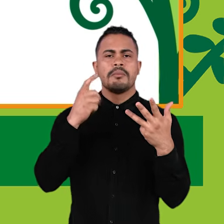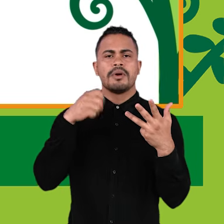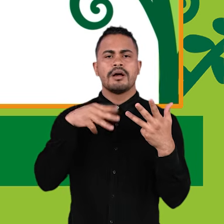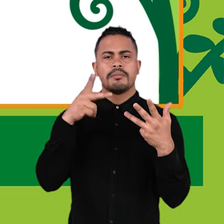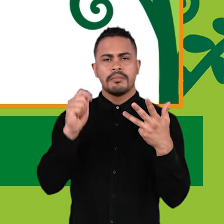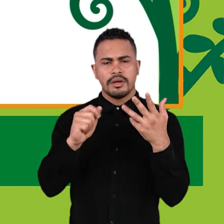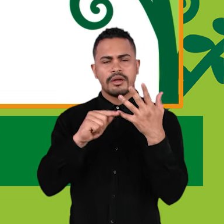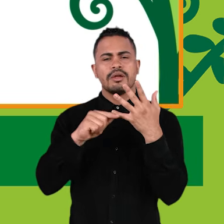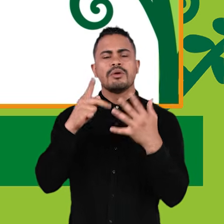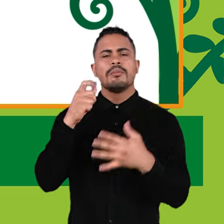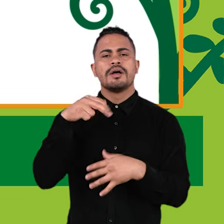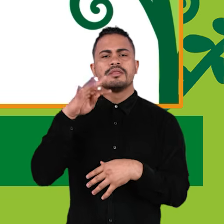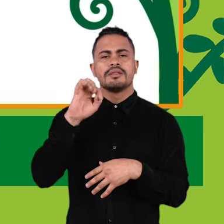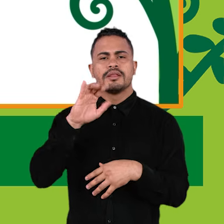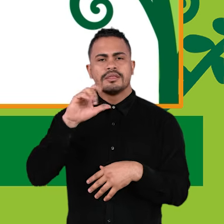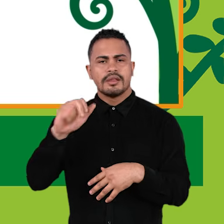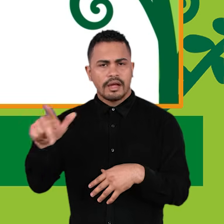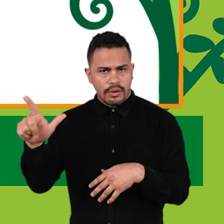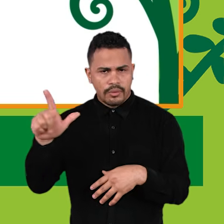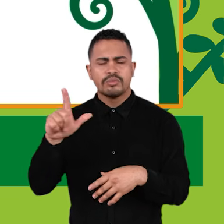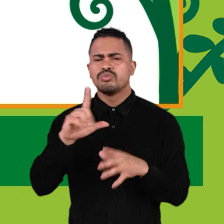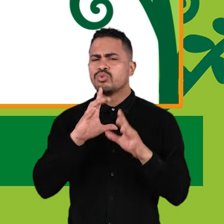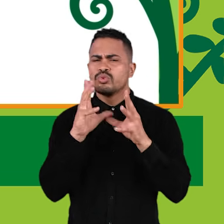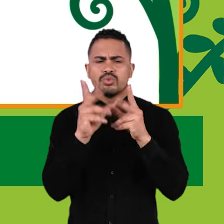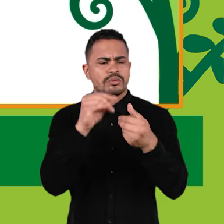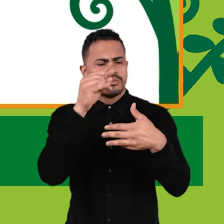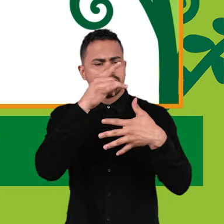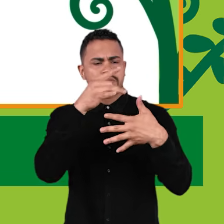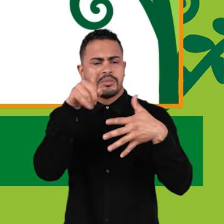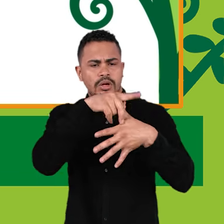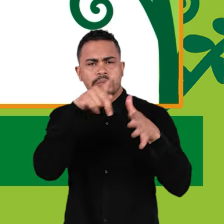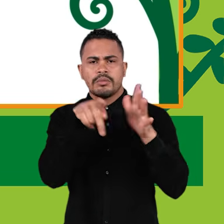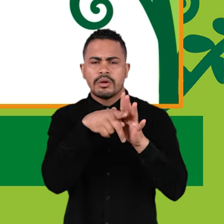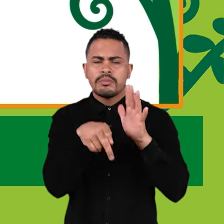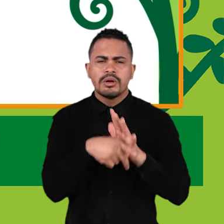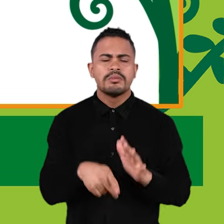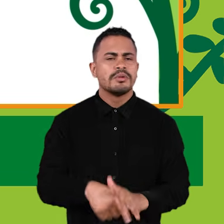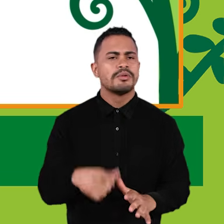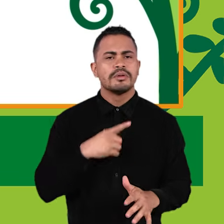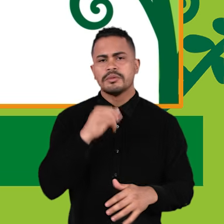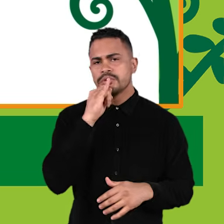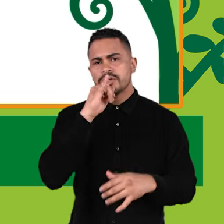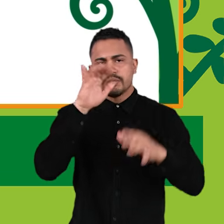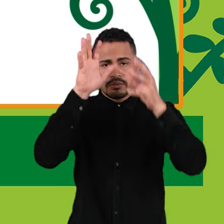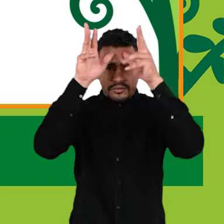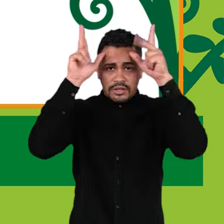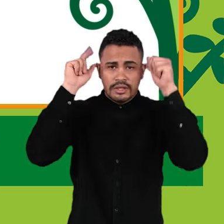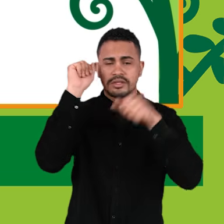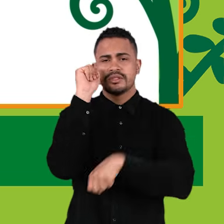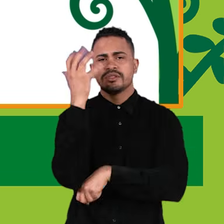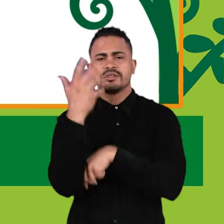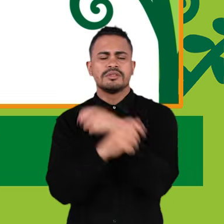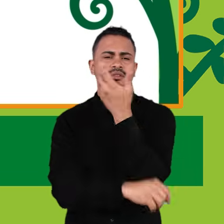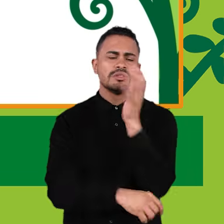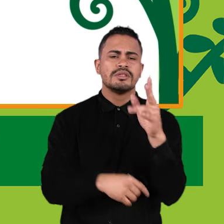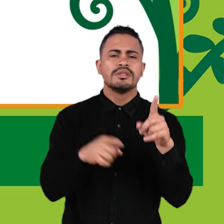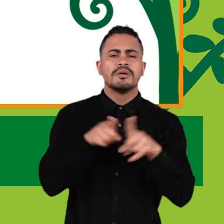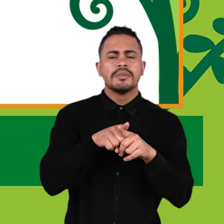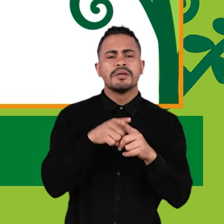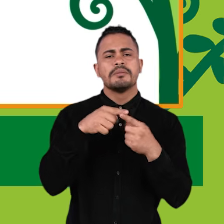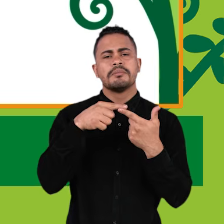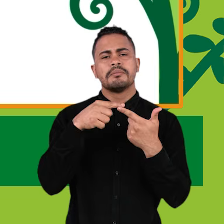Pantanal. Todos eles, né, com suas particularidades. Então você vai ter ali, por exemplo, floresta amazônica e Mata Atlântica.